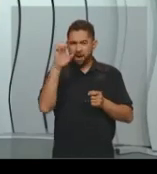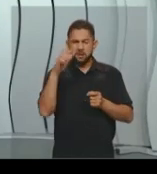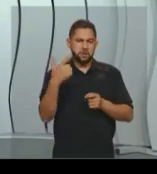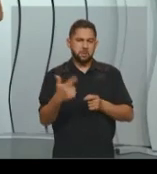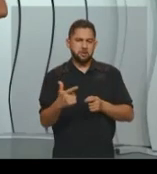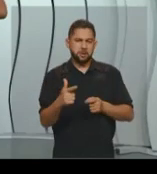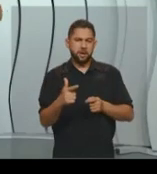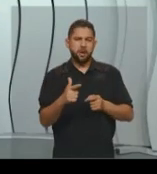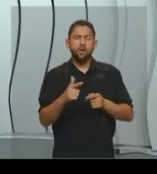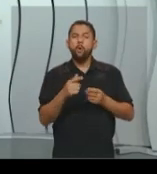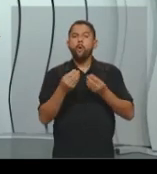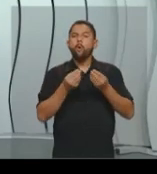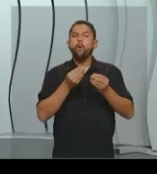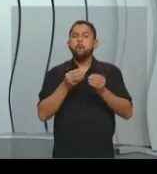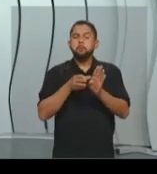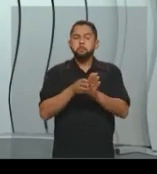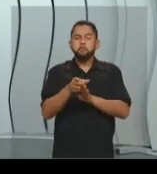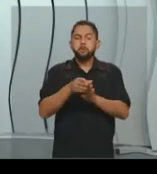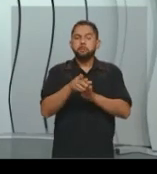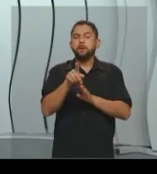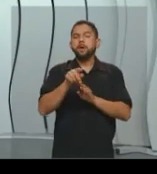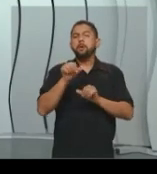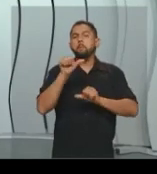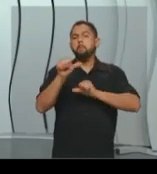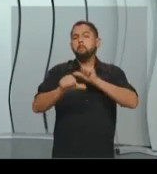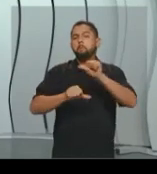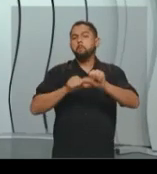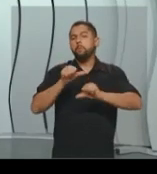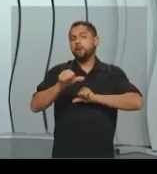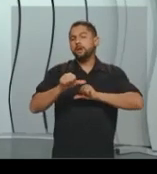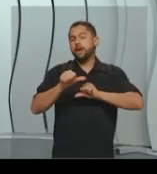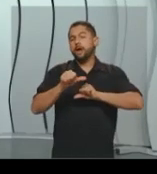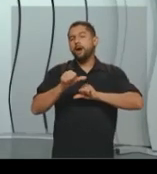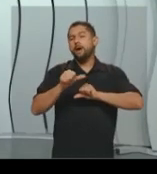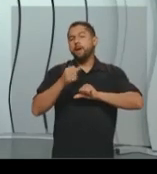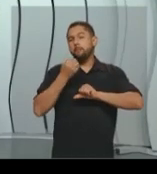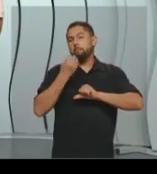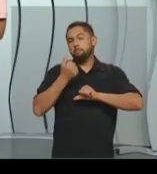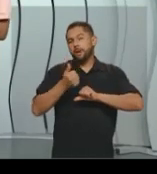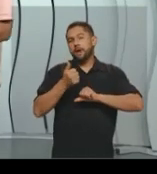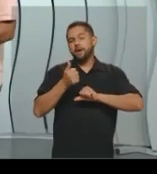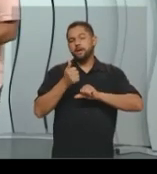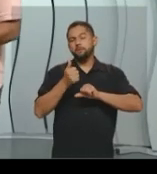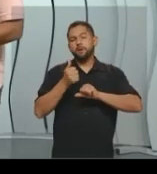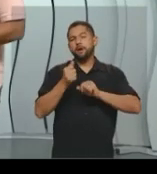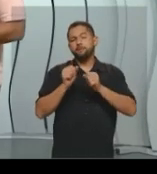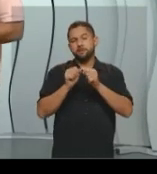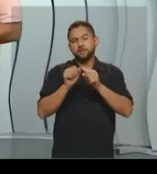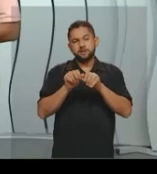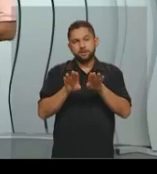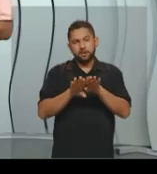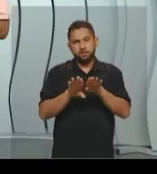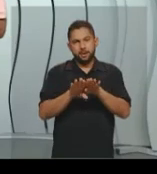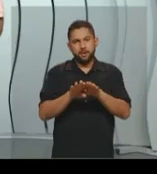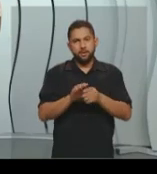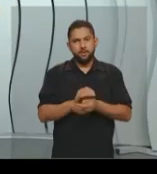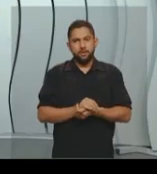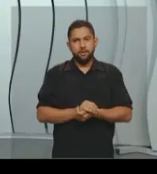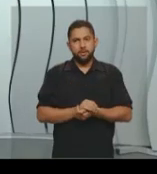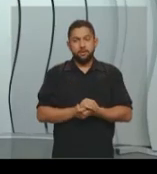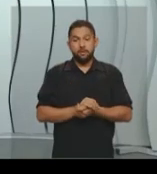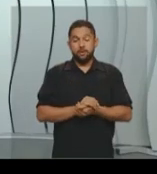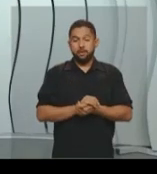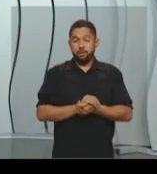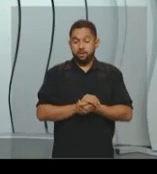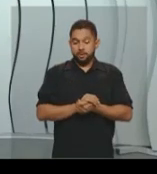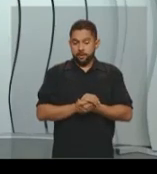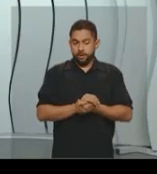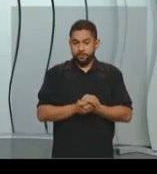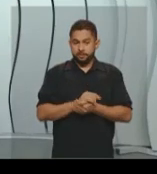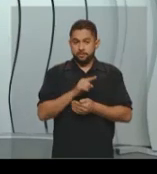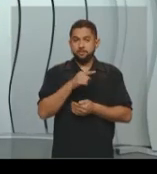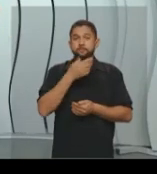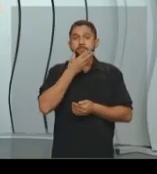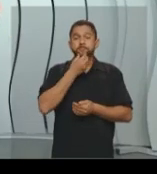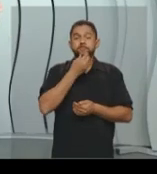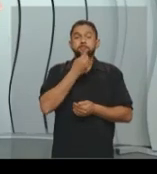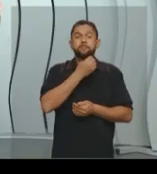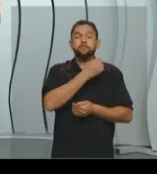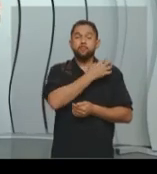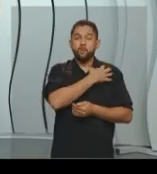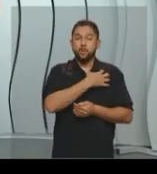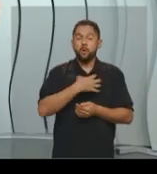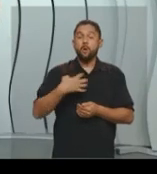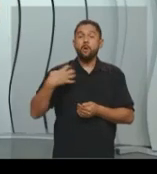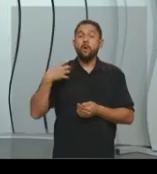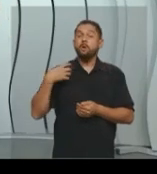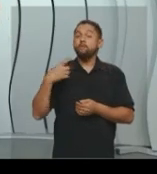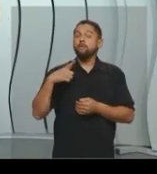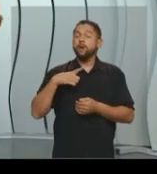tornar um bom cidadão da polis, por exemplo? E aí Sócrates ele vai se opor aos sofistas